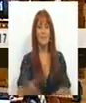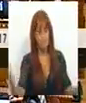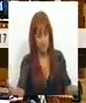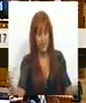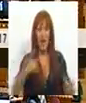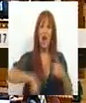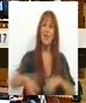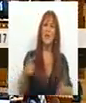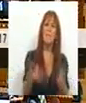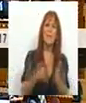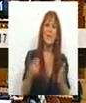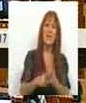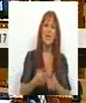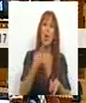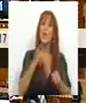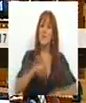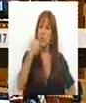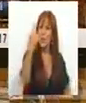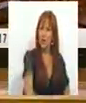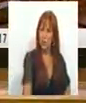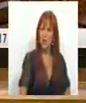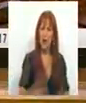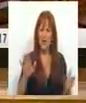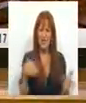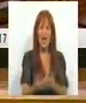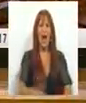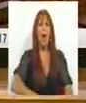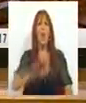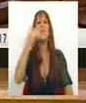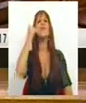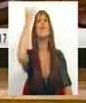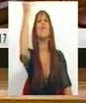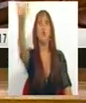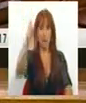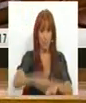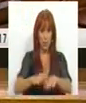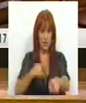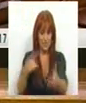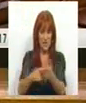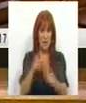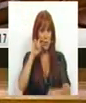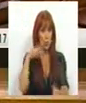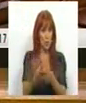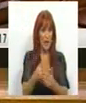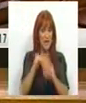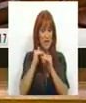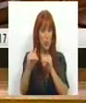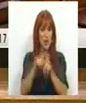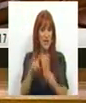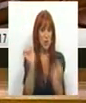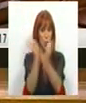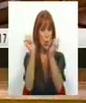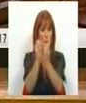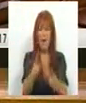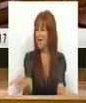Ora, nós precisamos, volto a dizê-lo, de gerar confiança para o futuro, e é por isso que precisamos de assegurar a sustentabilidade da segurança